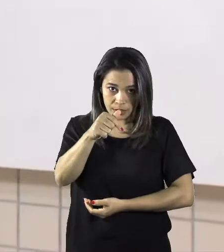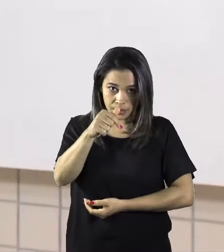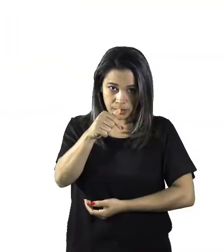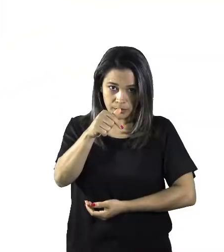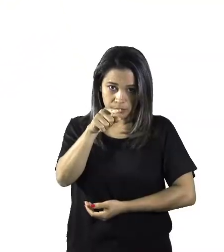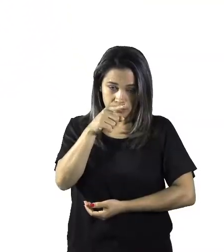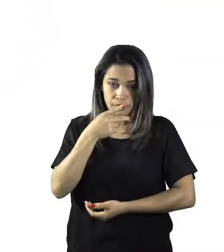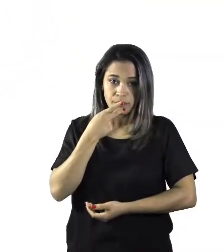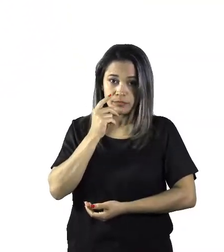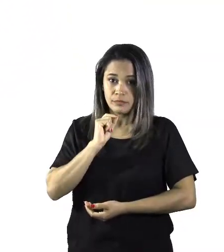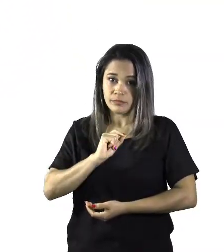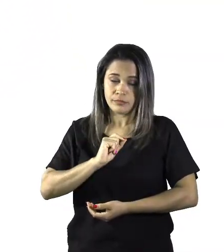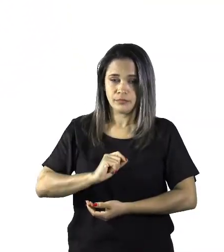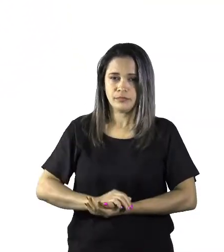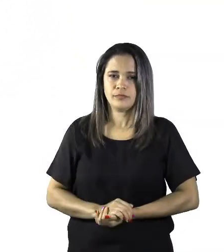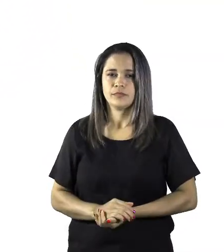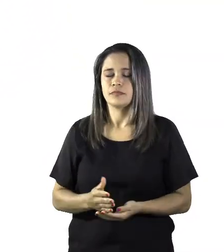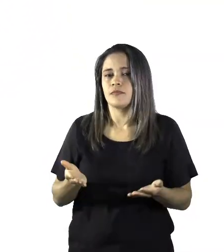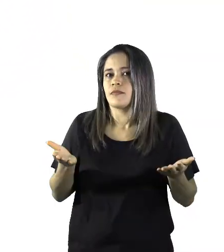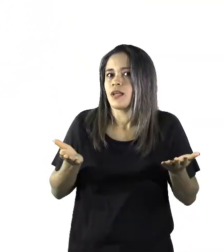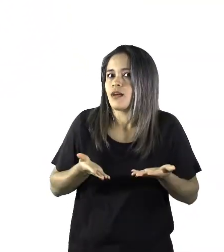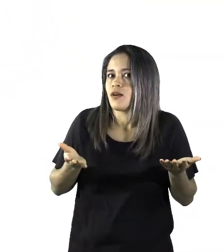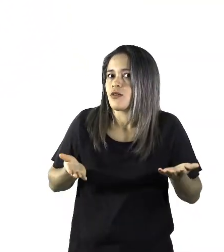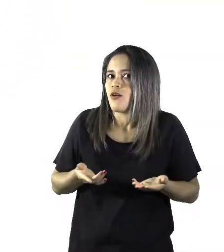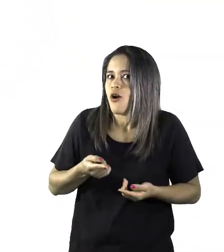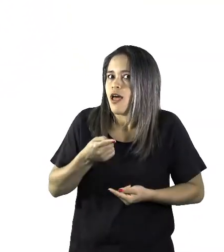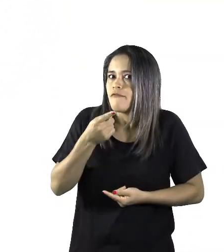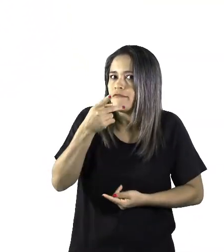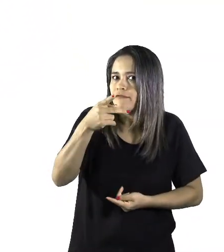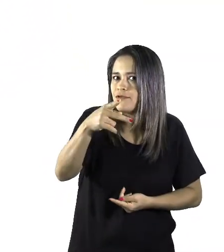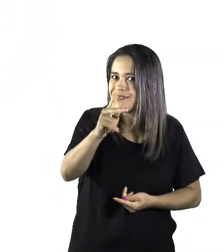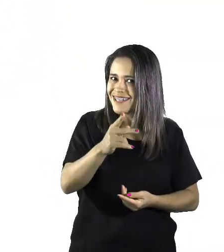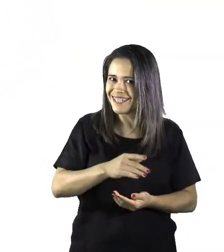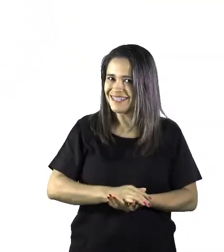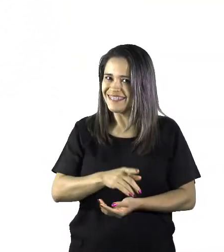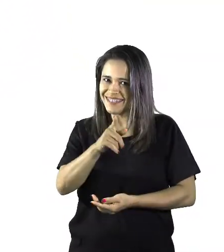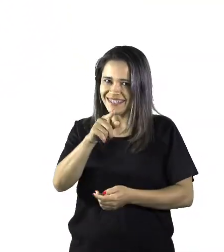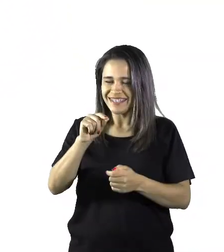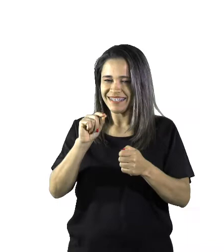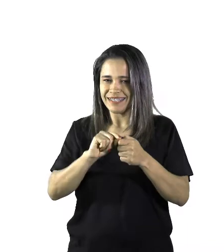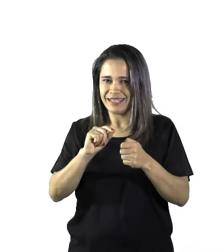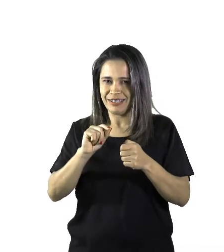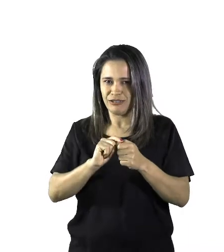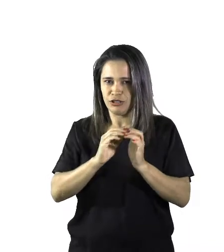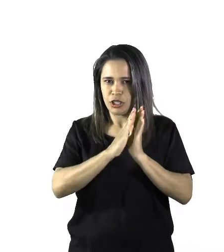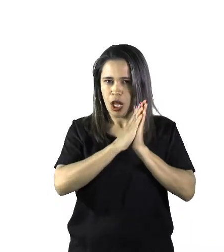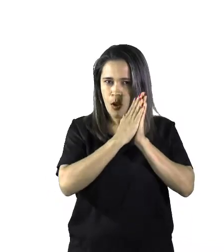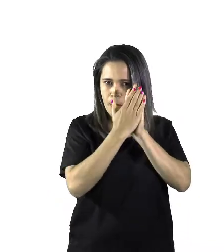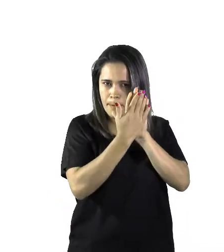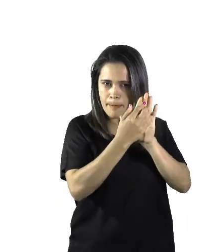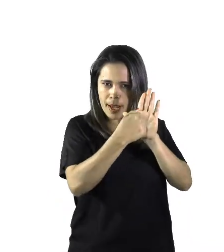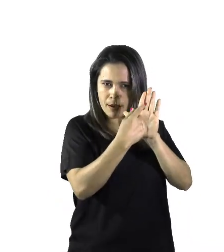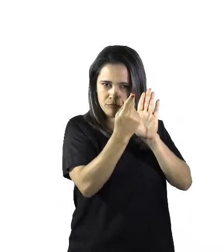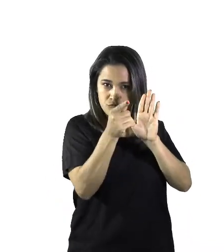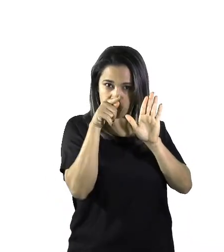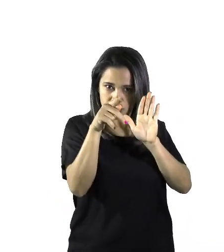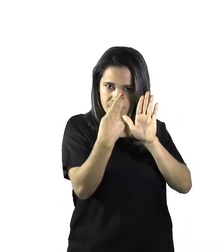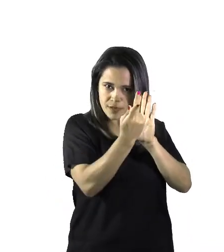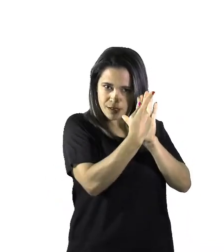seguinte: agora chegou a sua vez. Faça uma capa